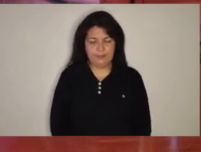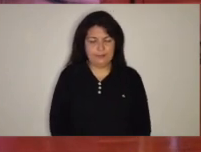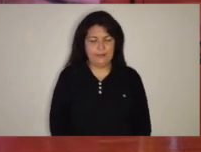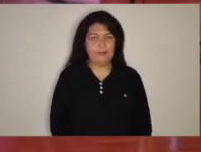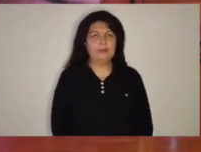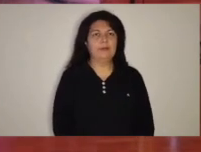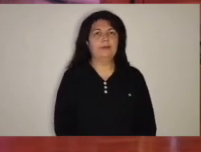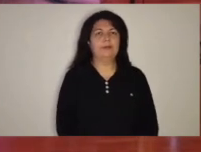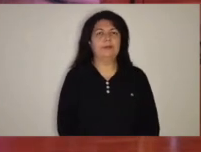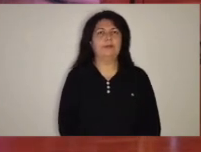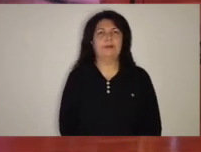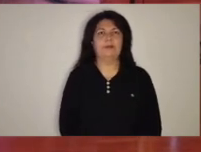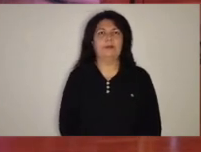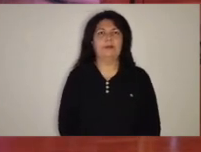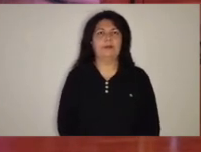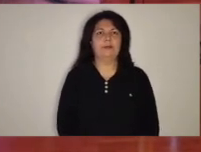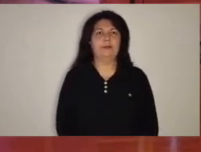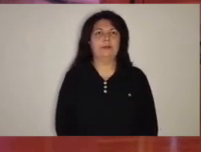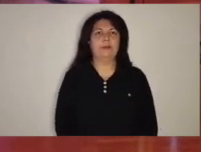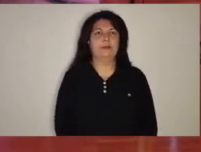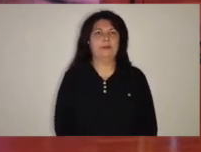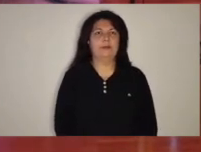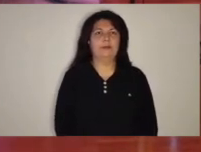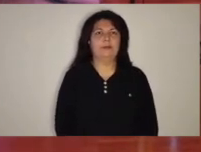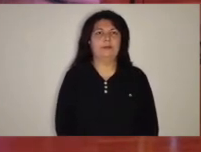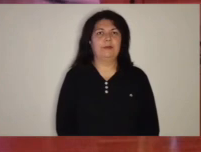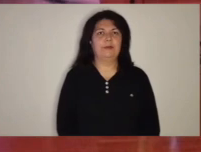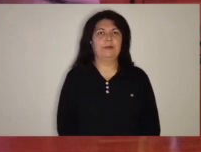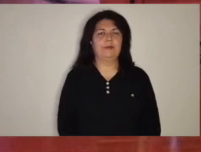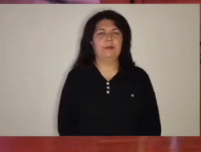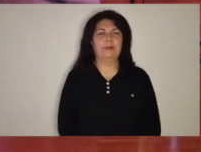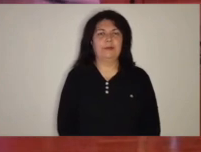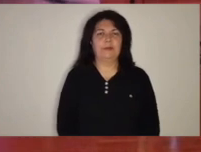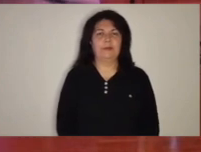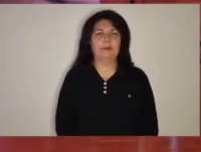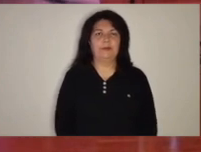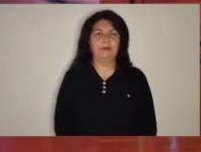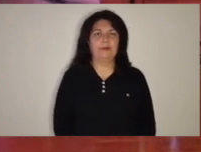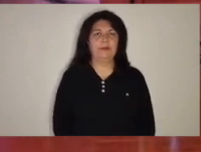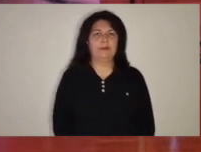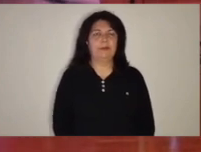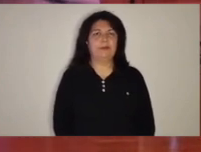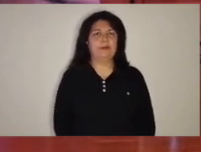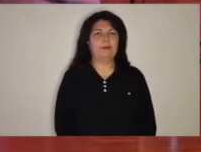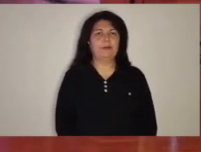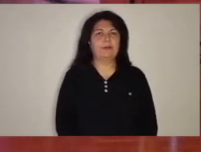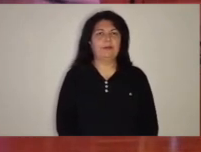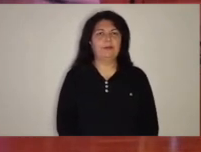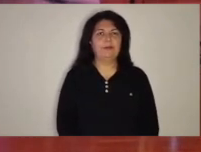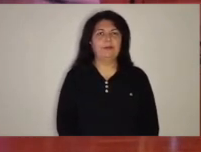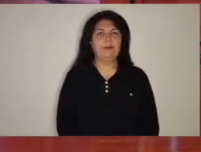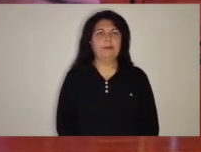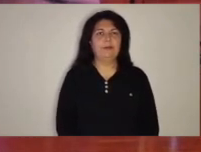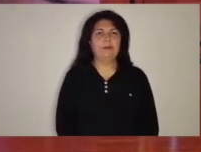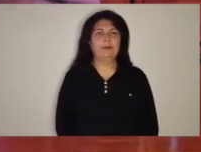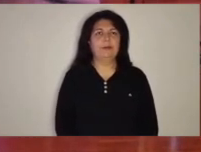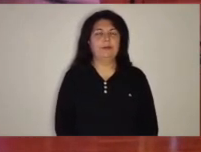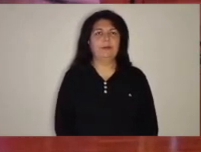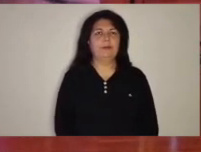virá, e não demorará. Mas o meu justo viverá pela fé. E